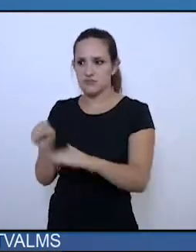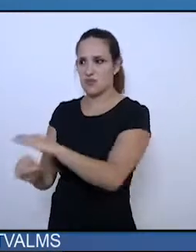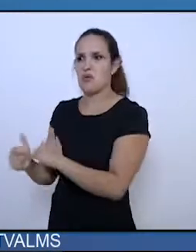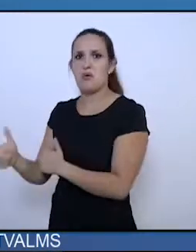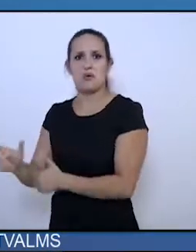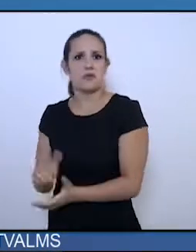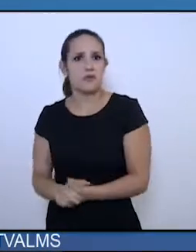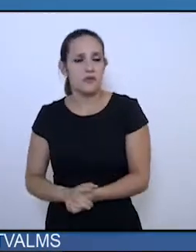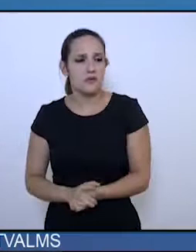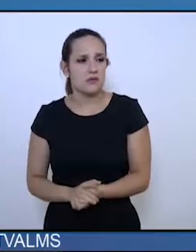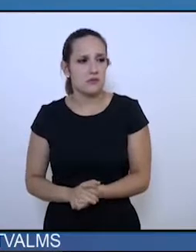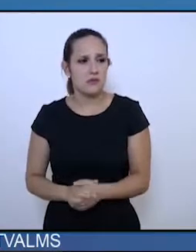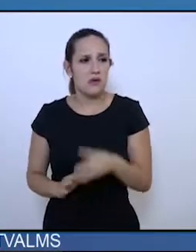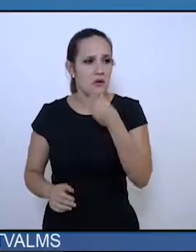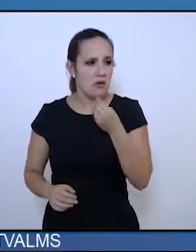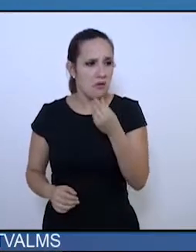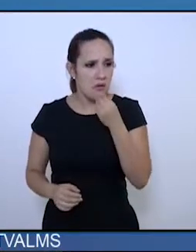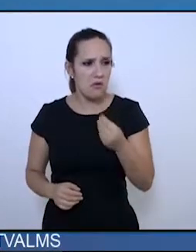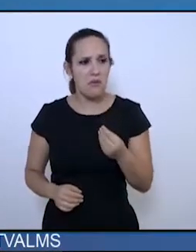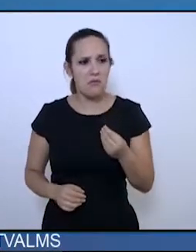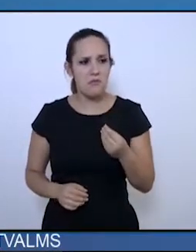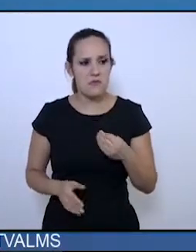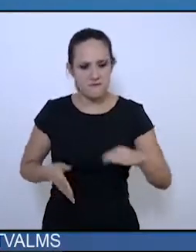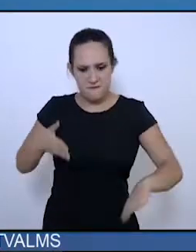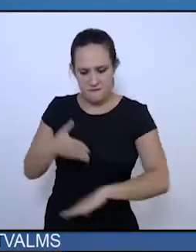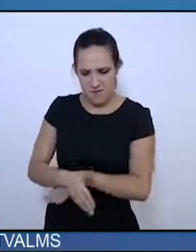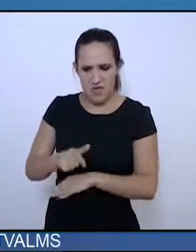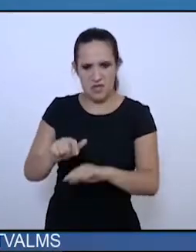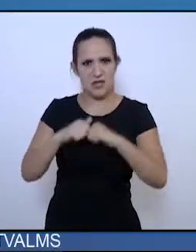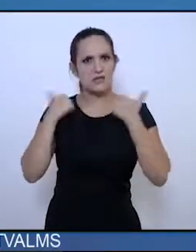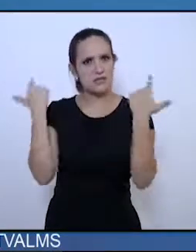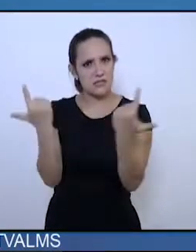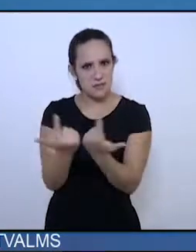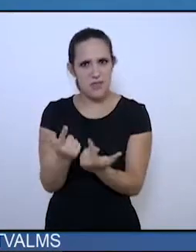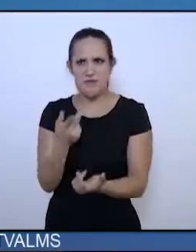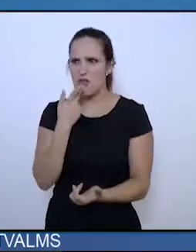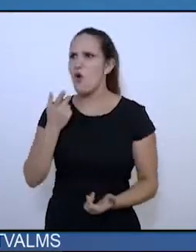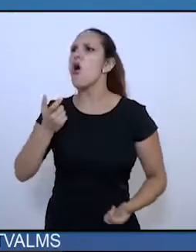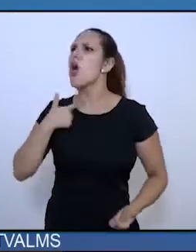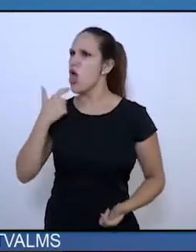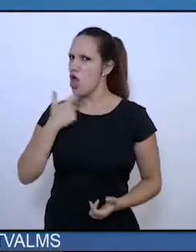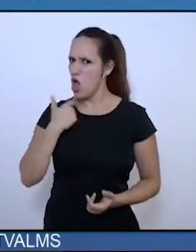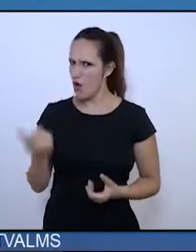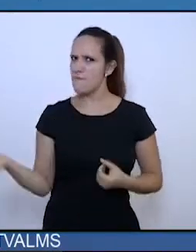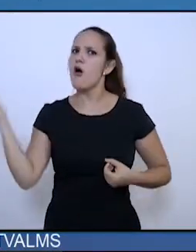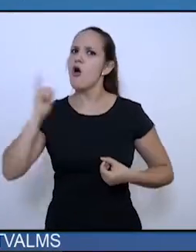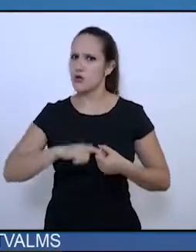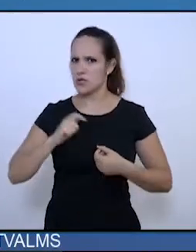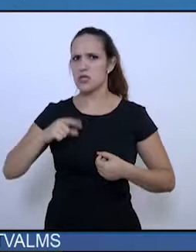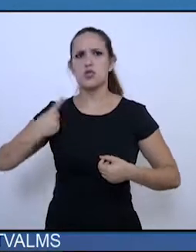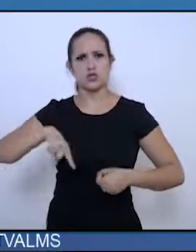prometer recursos, que votaria a cada 60 dias para discutir a segurança da fronteira.